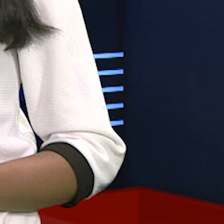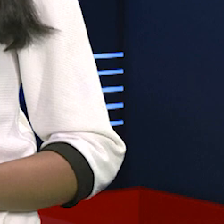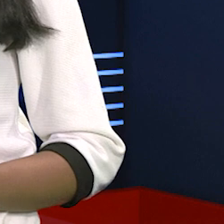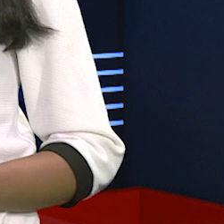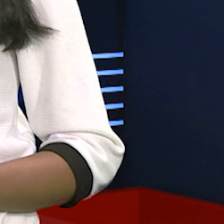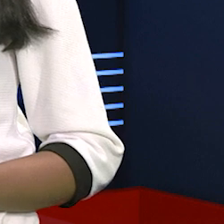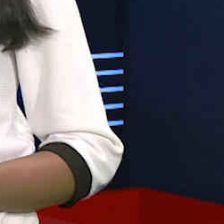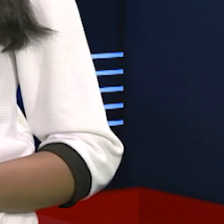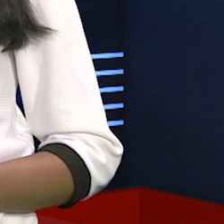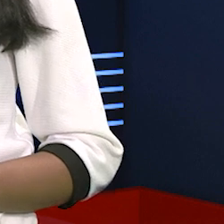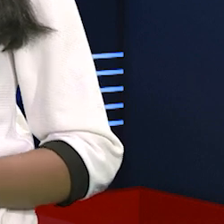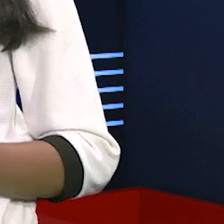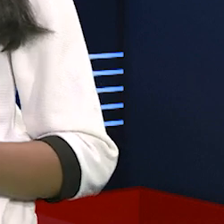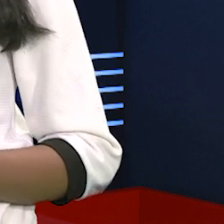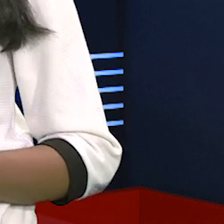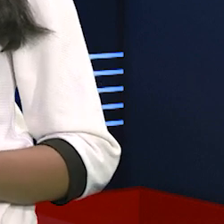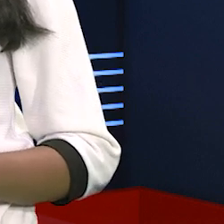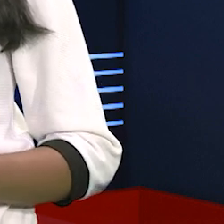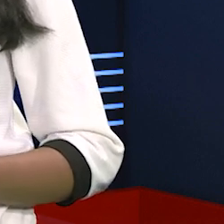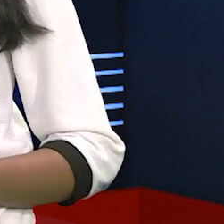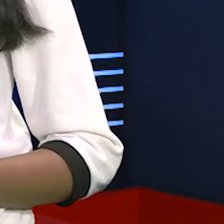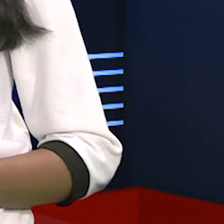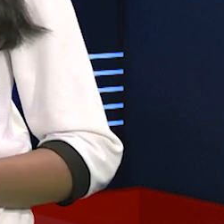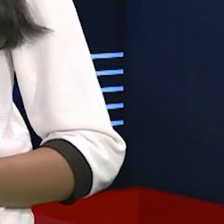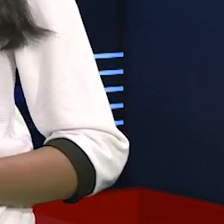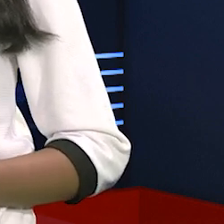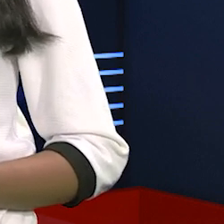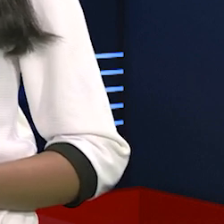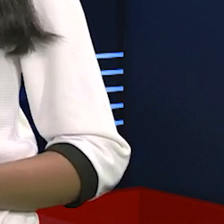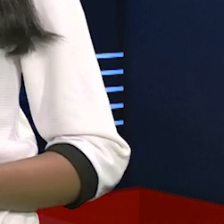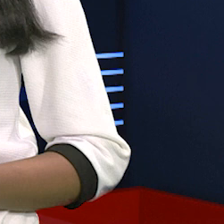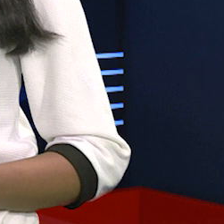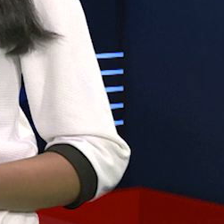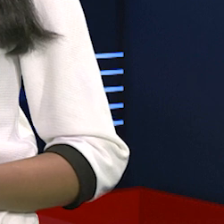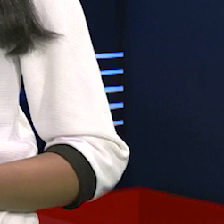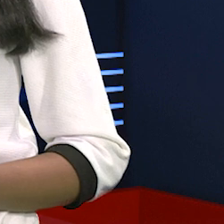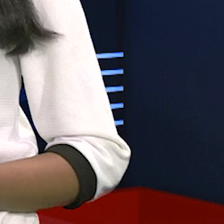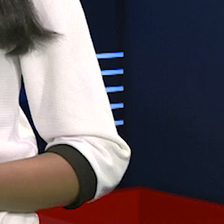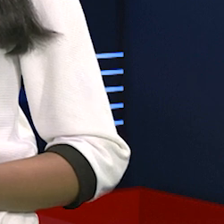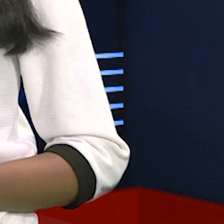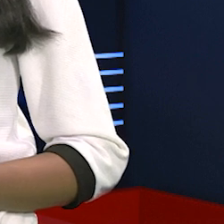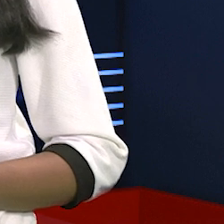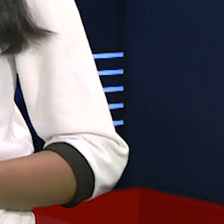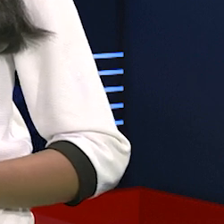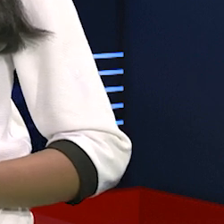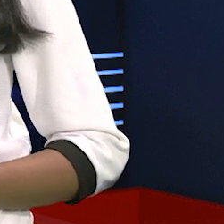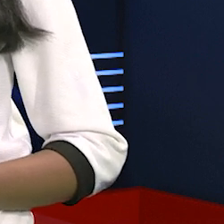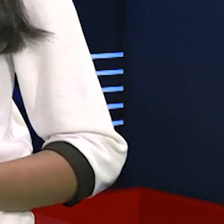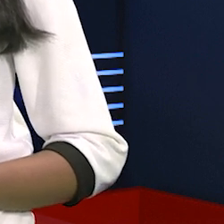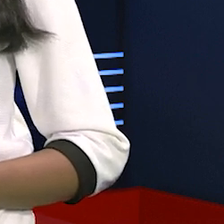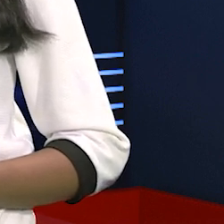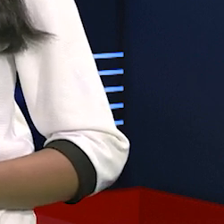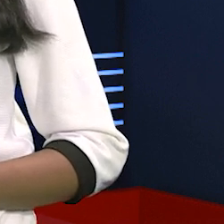o inconformismo de Abril para romper a estagnação. Usou a guerra na Ucrânia para evidenciar que a